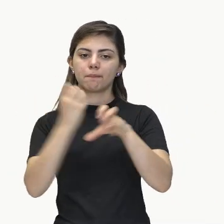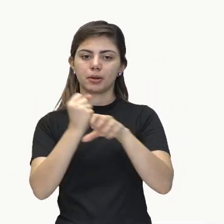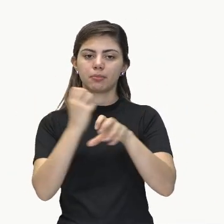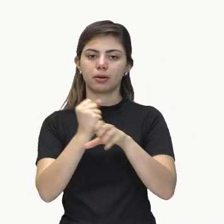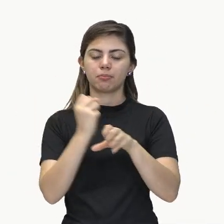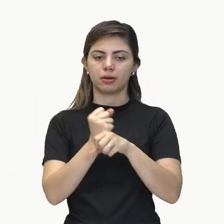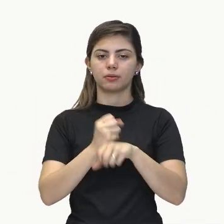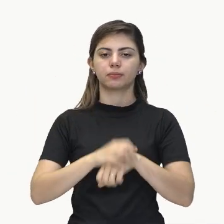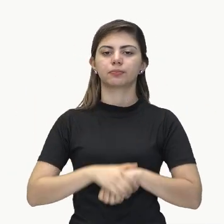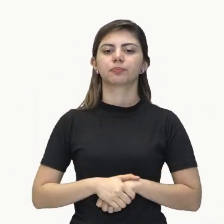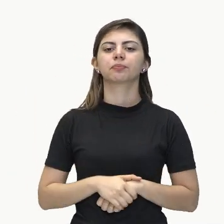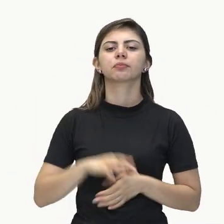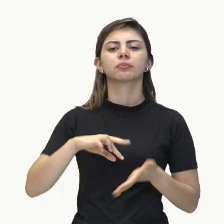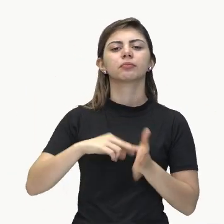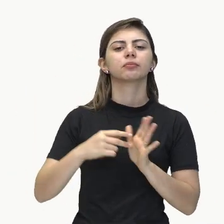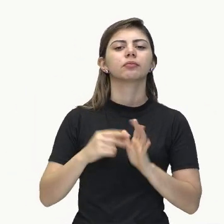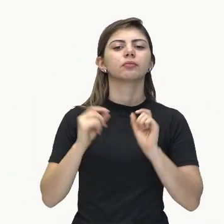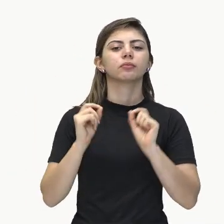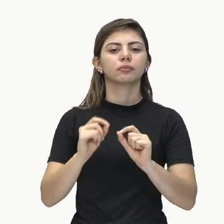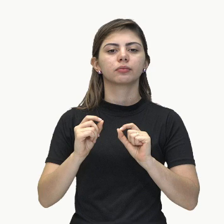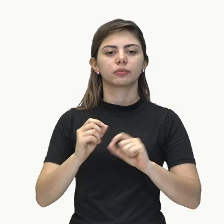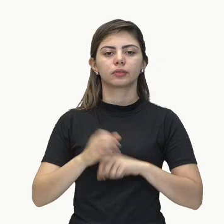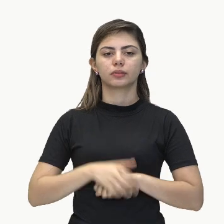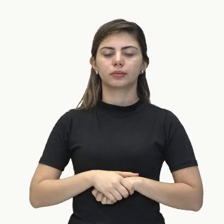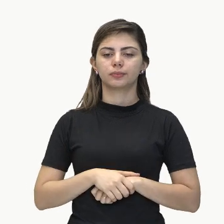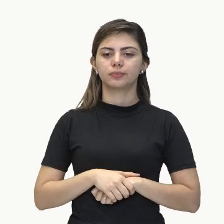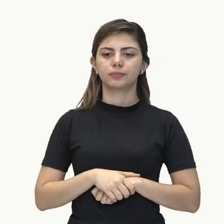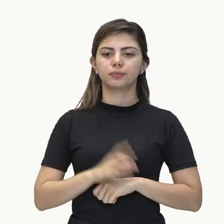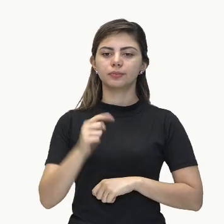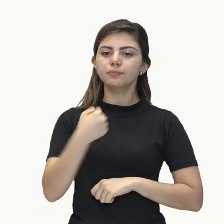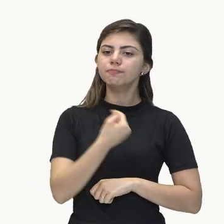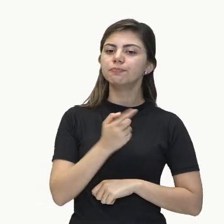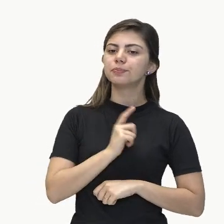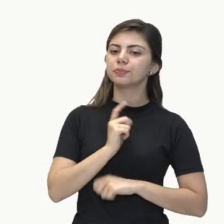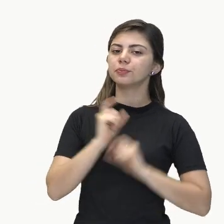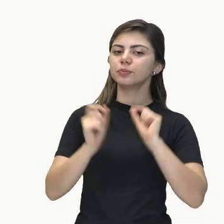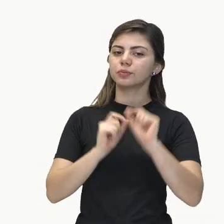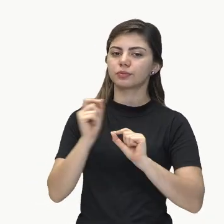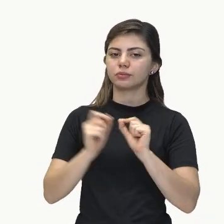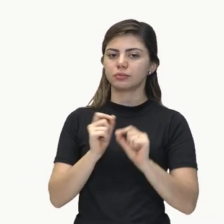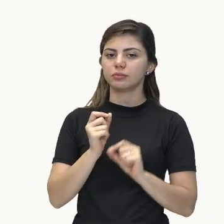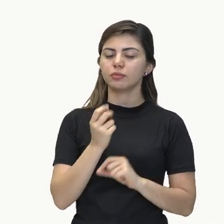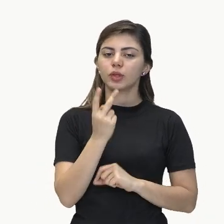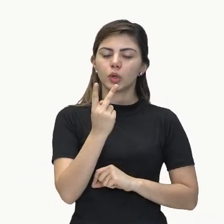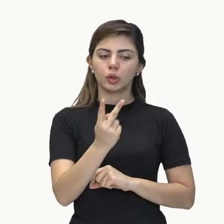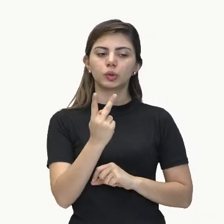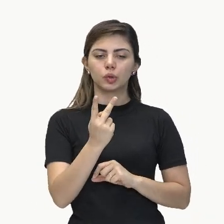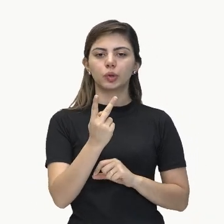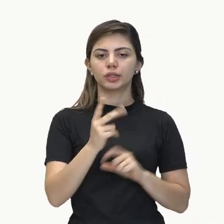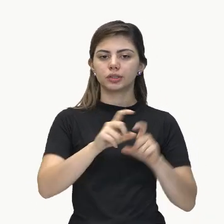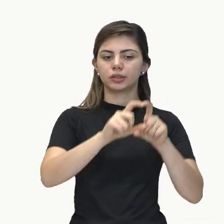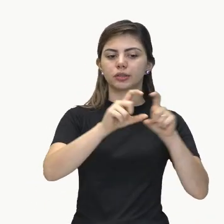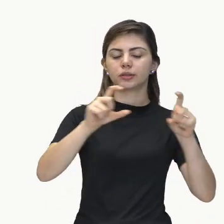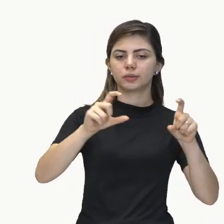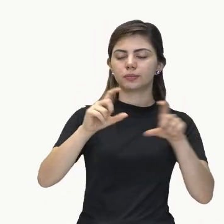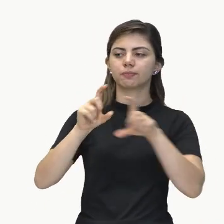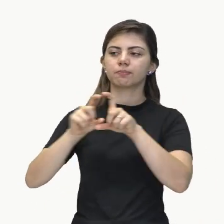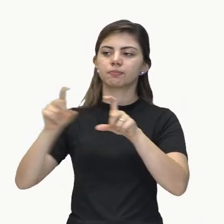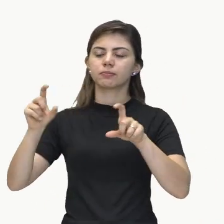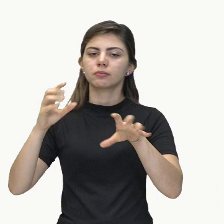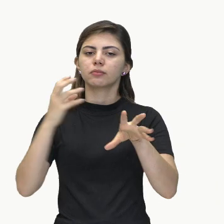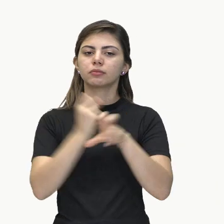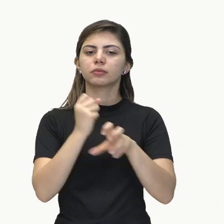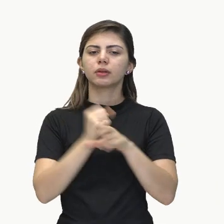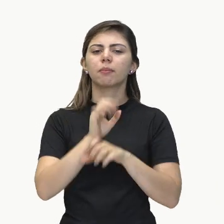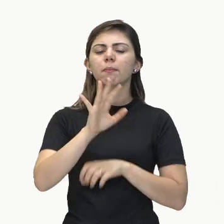bom? Então o que significa isso? Nós temos aí, ó, duas equações. O que é uma equação?